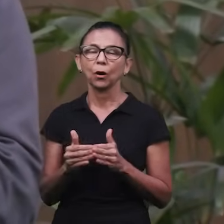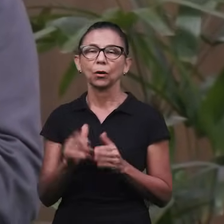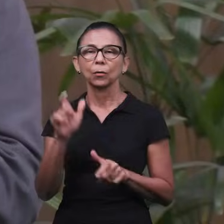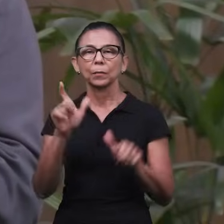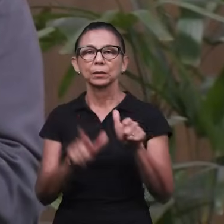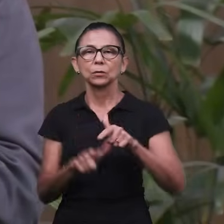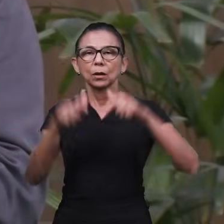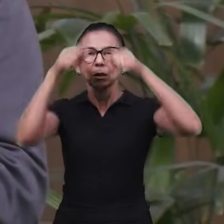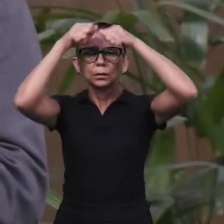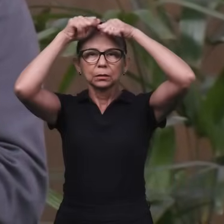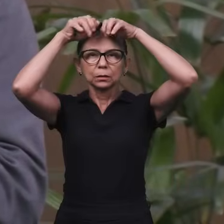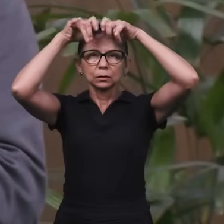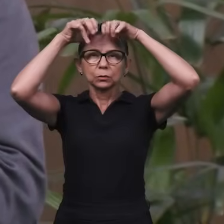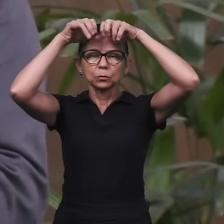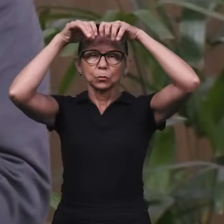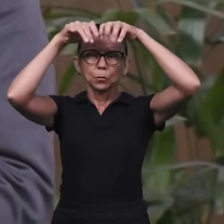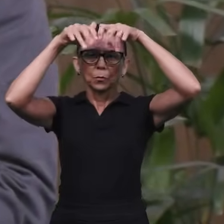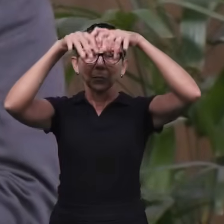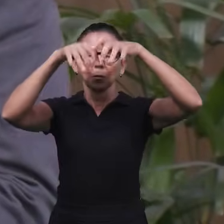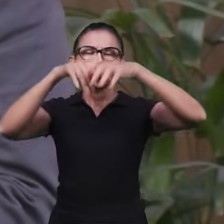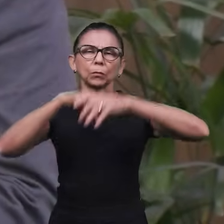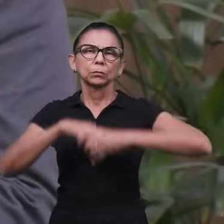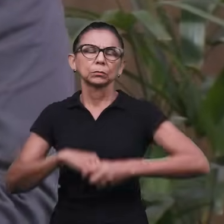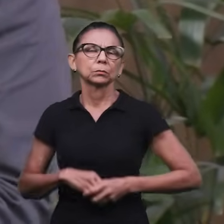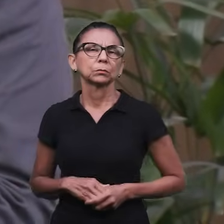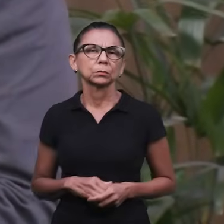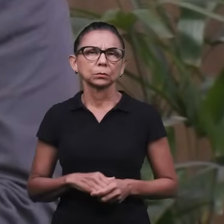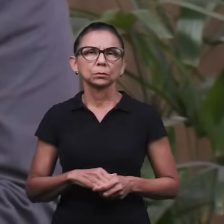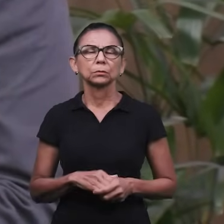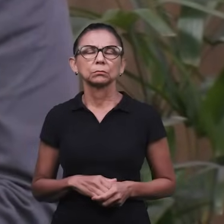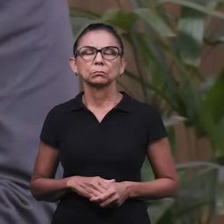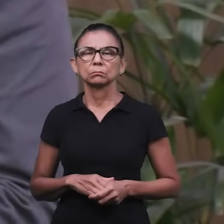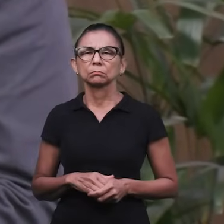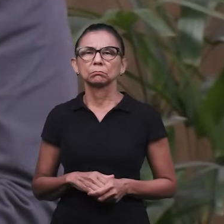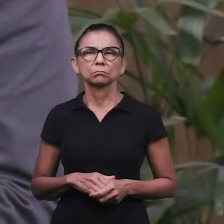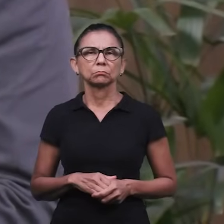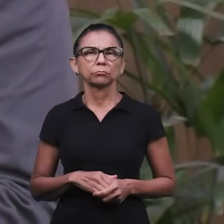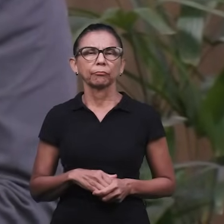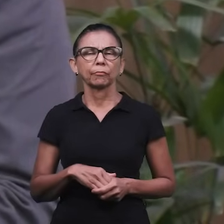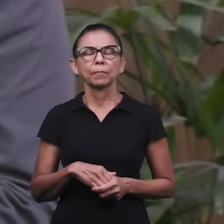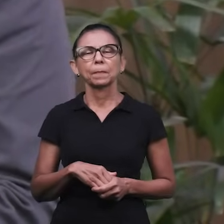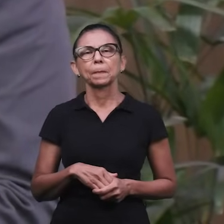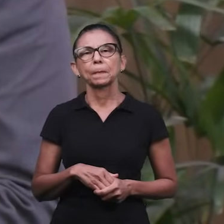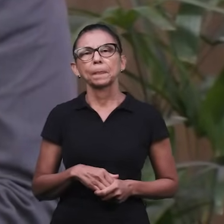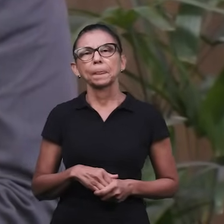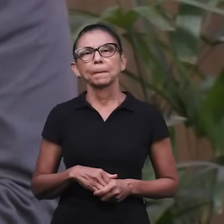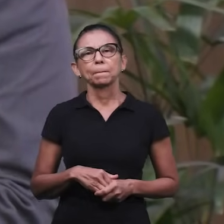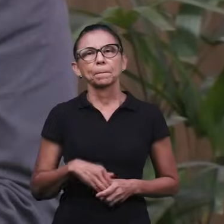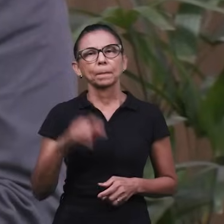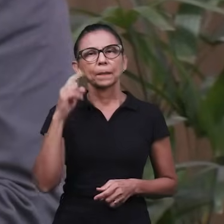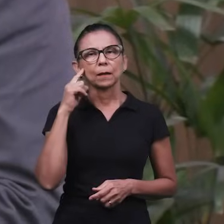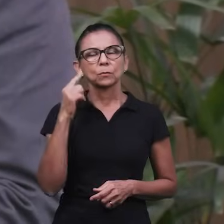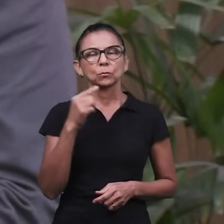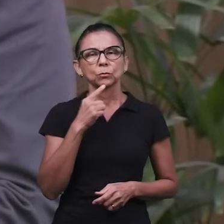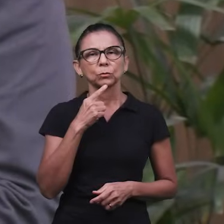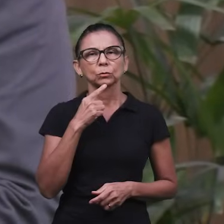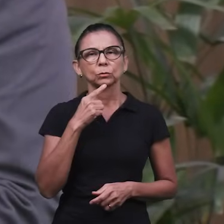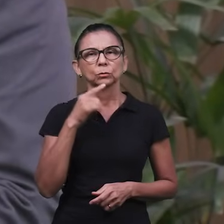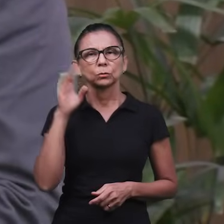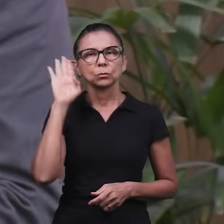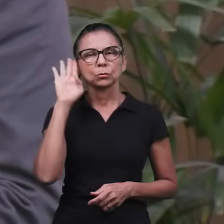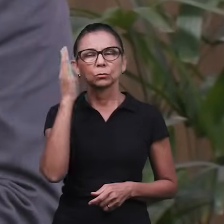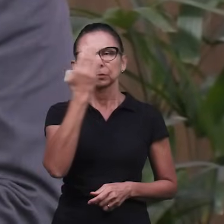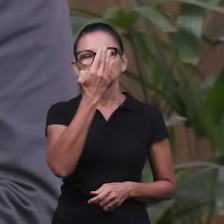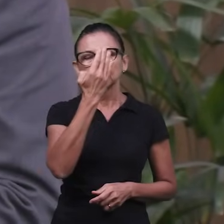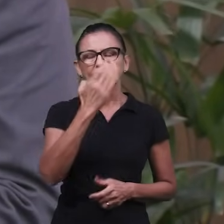transtornos, e não só transtornos, mas também pessoas com deficiência, né, surdos, cegos. E temos também